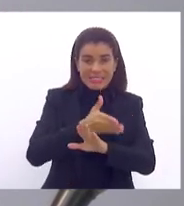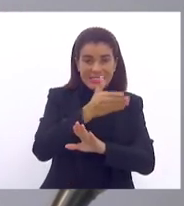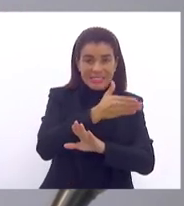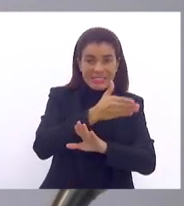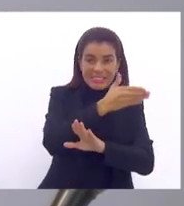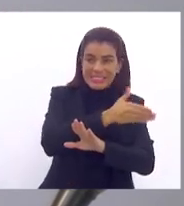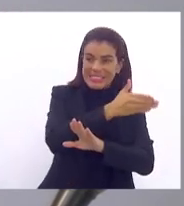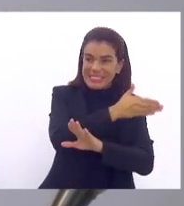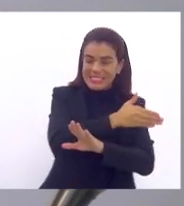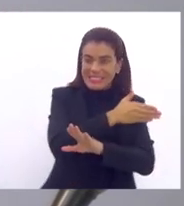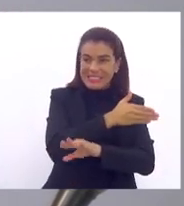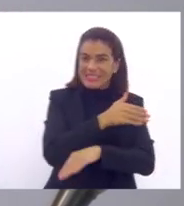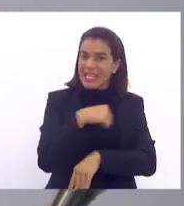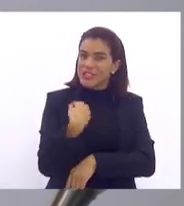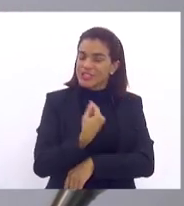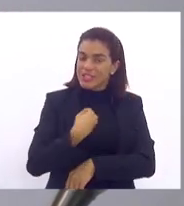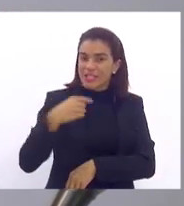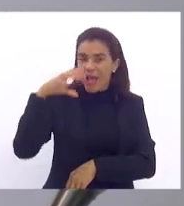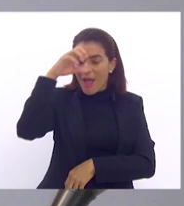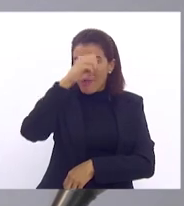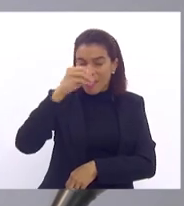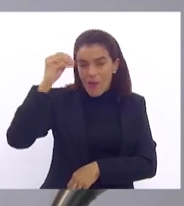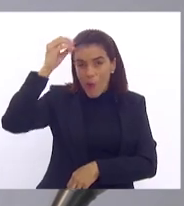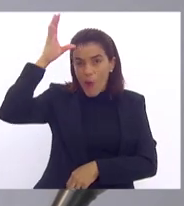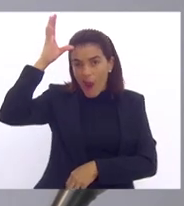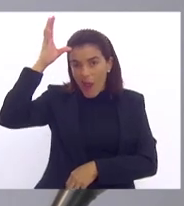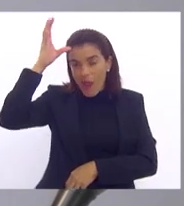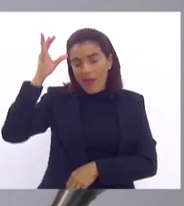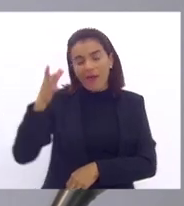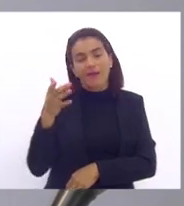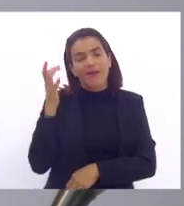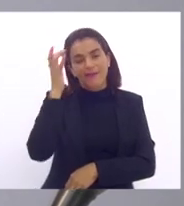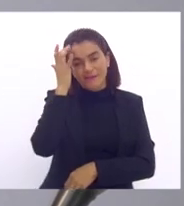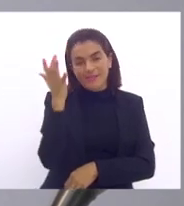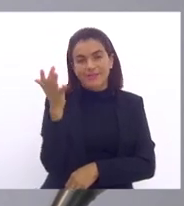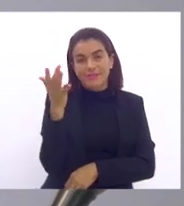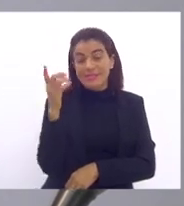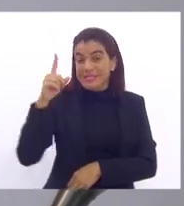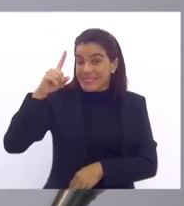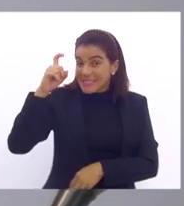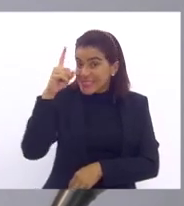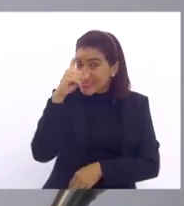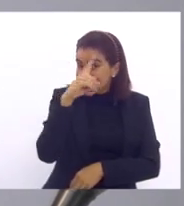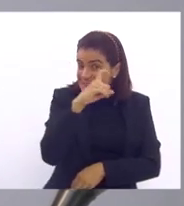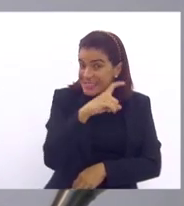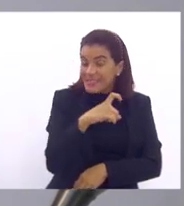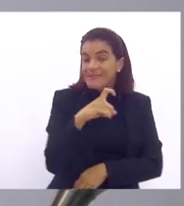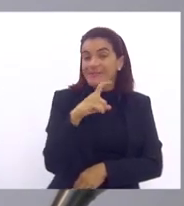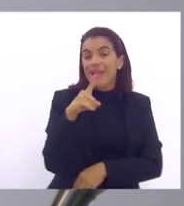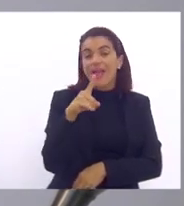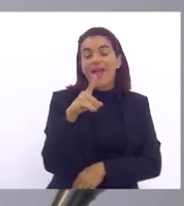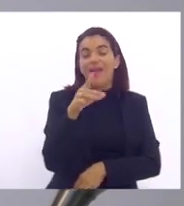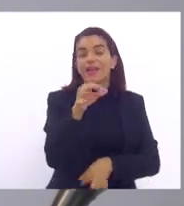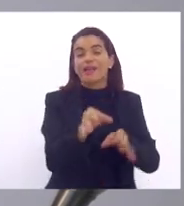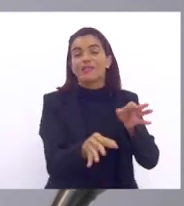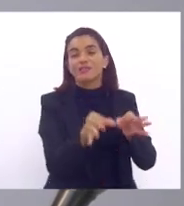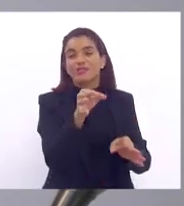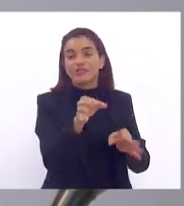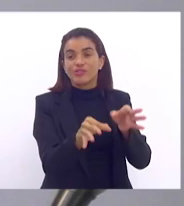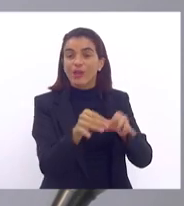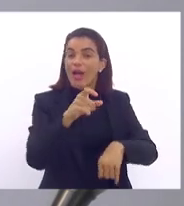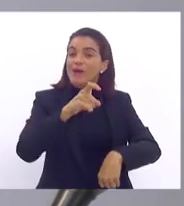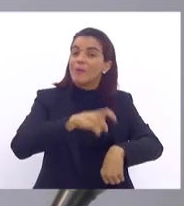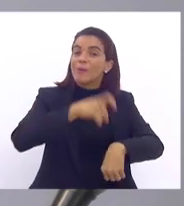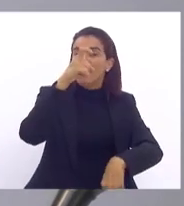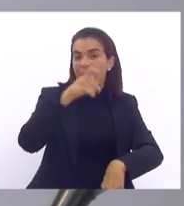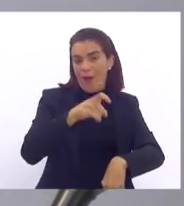passou a conhecer é fácil o difícil é julgar naquele